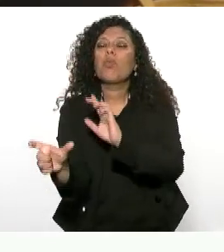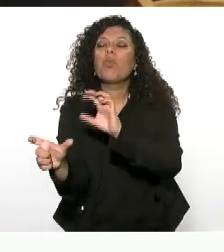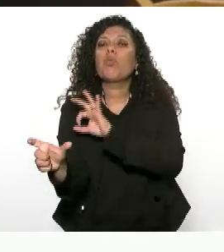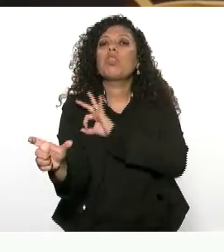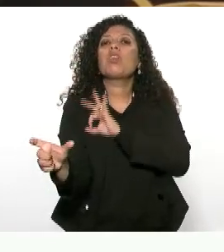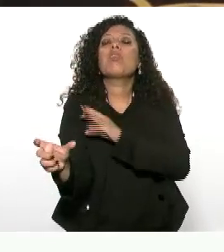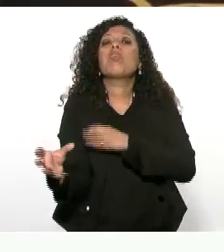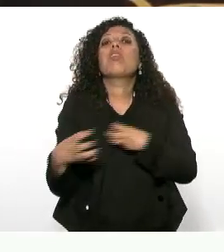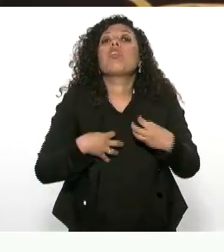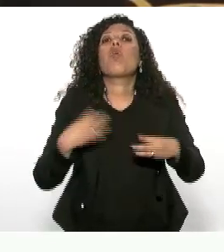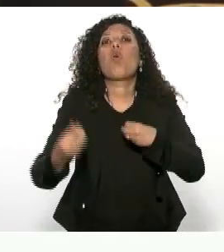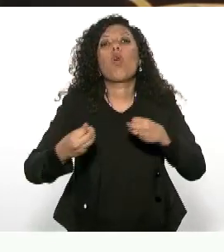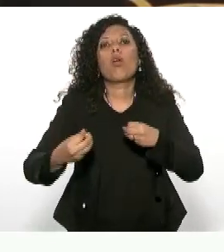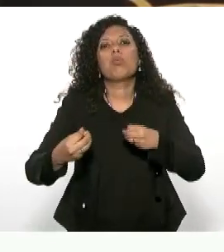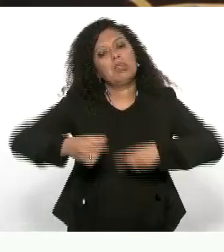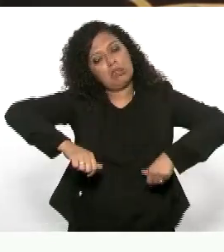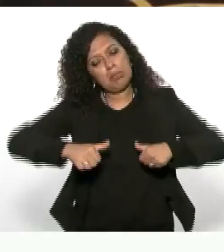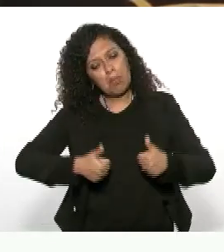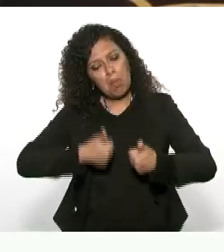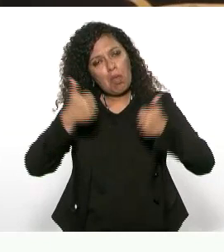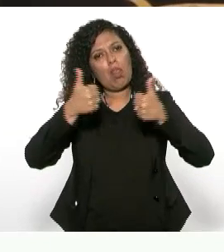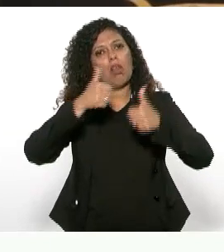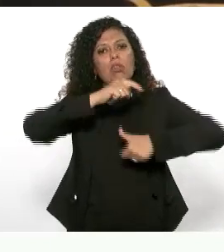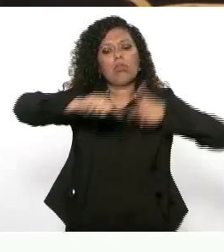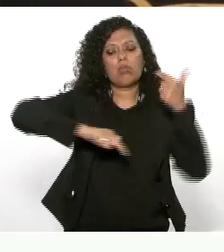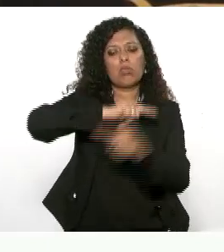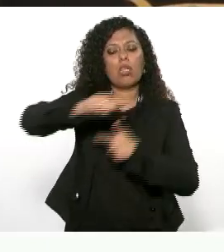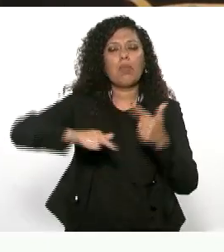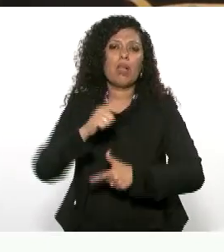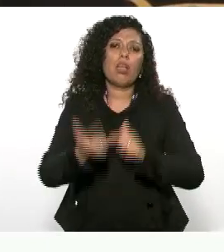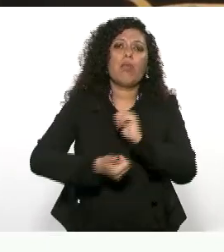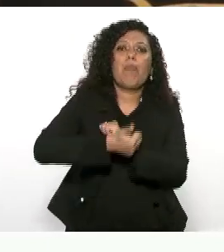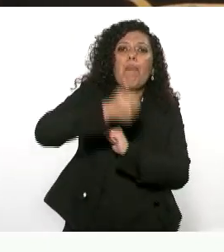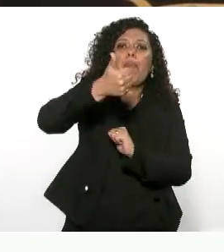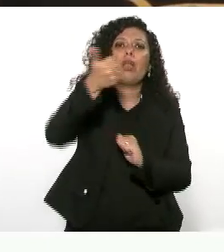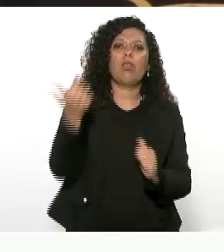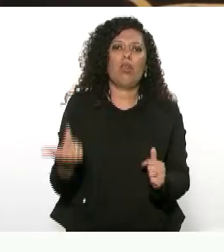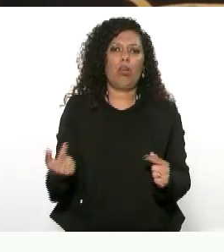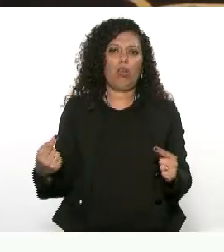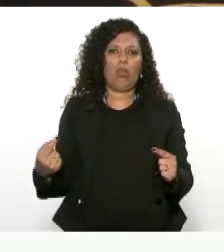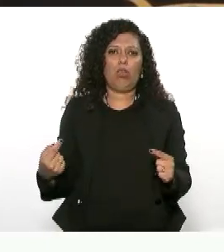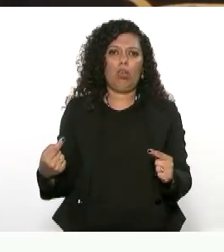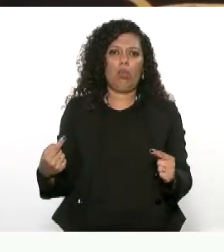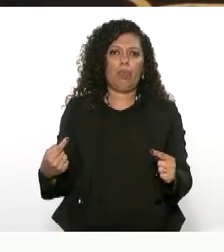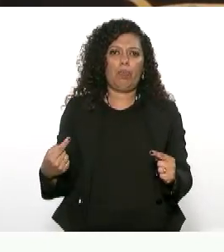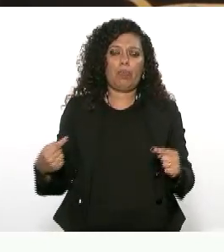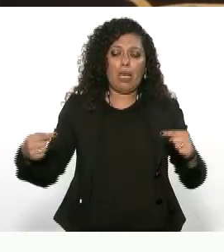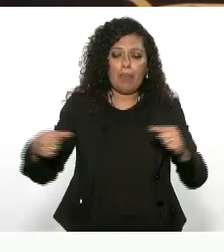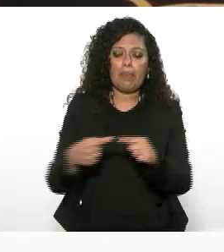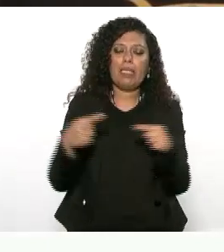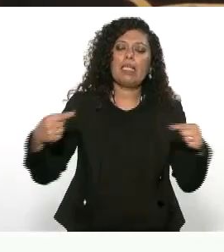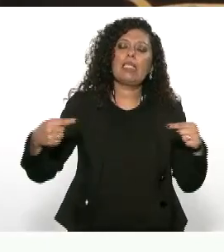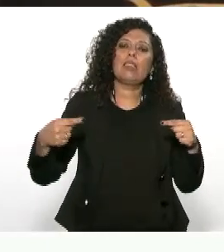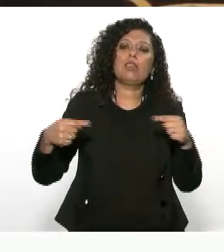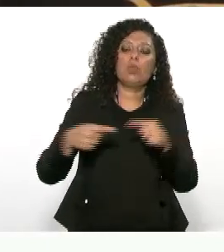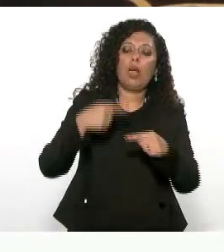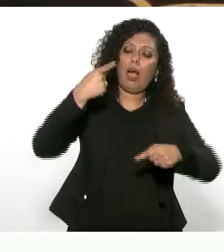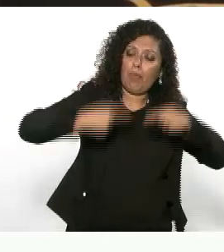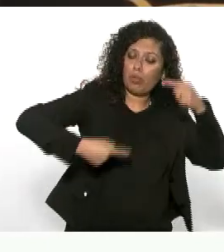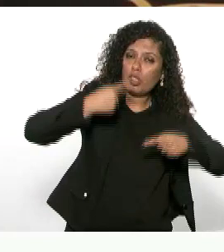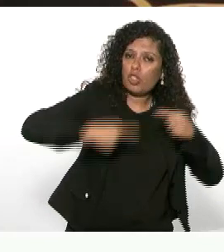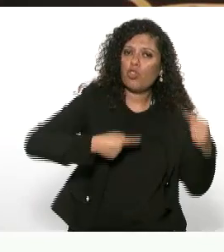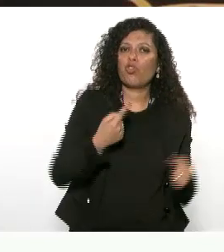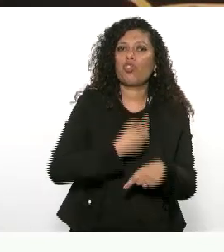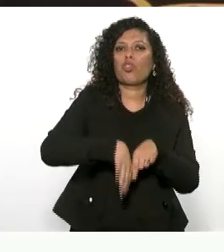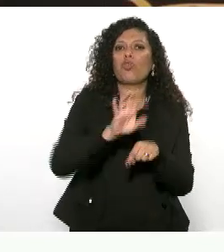produzir resultados melhores e vai poder se alcançar o que se pretende com a política estadual, que é a redução da